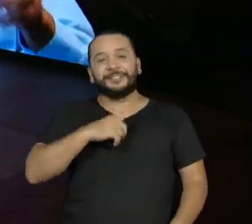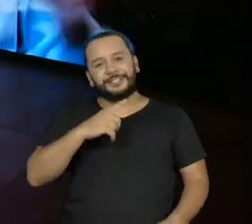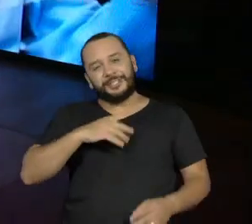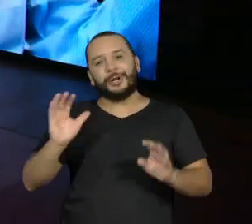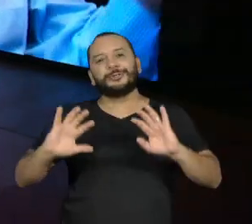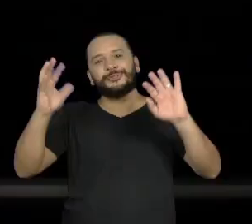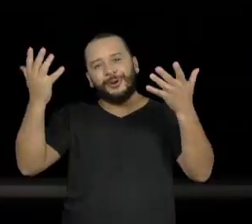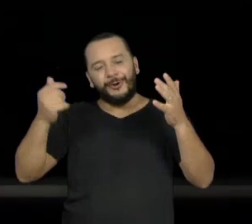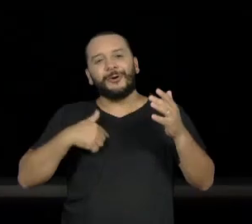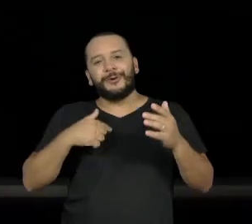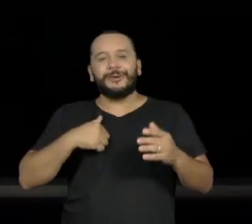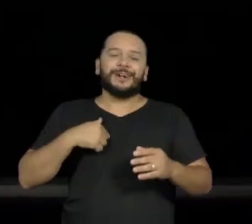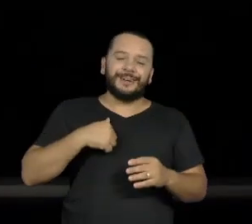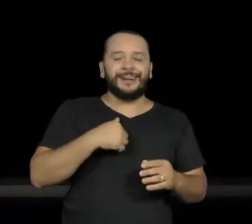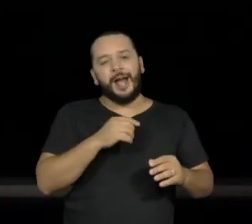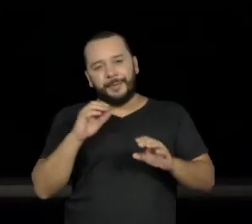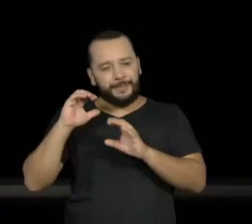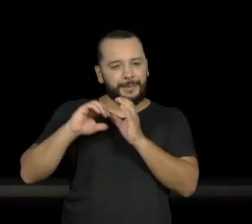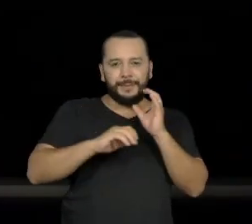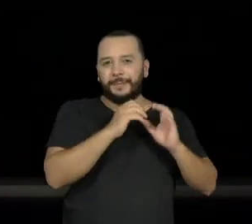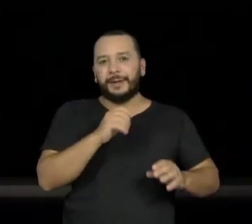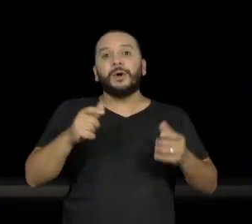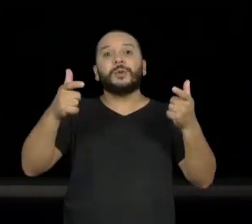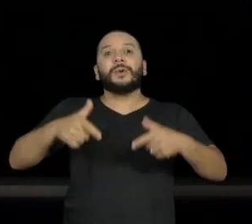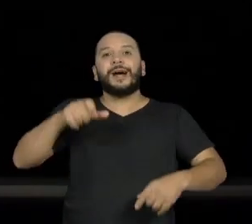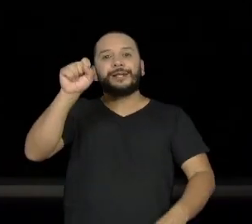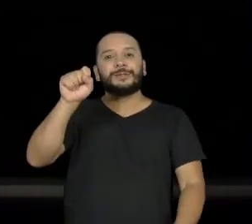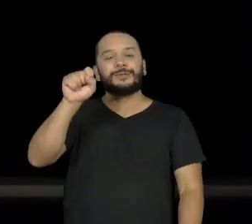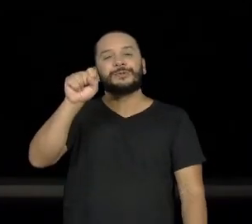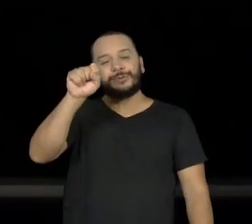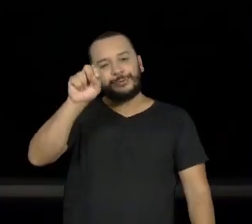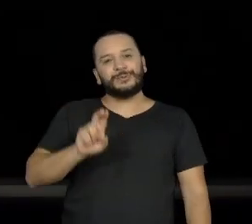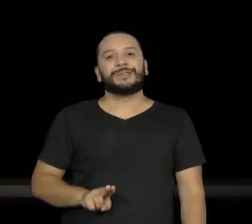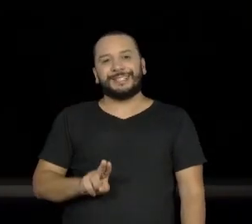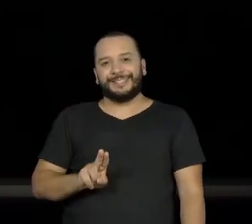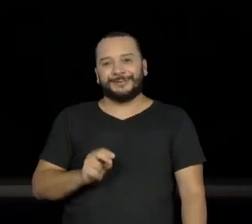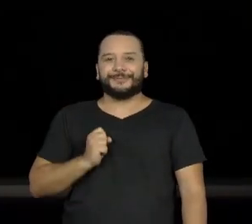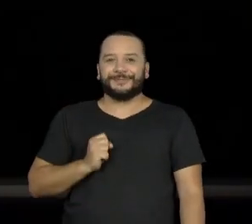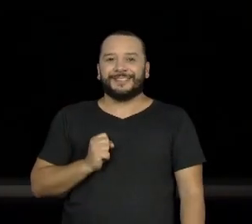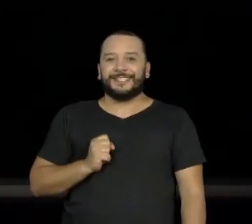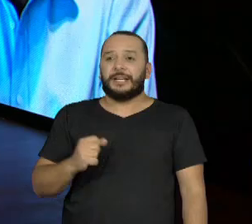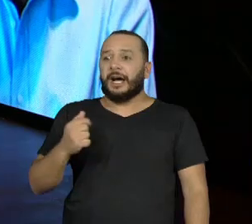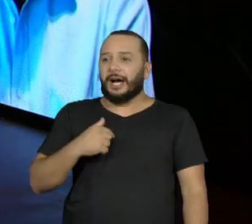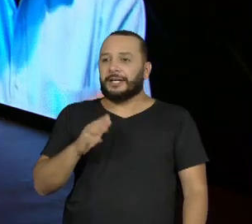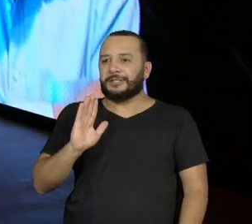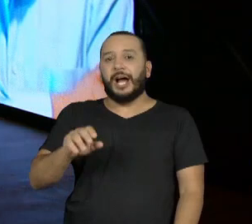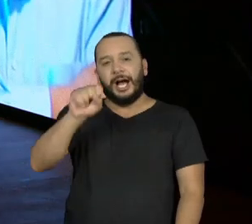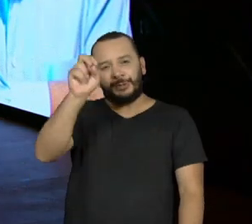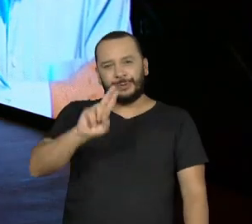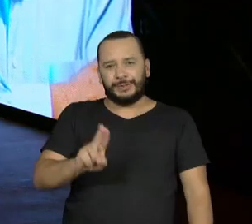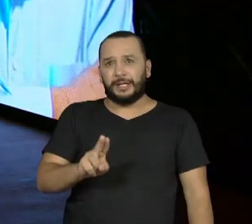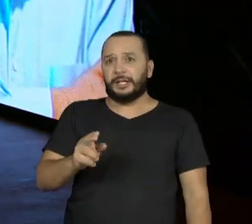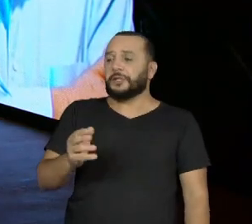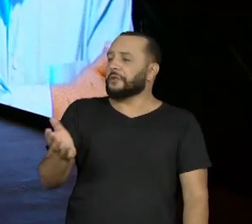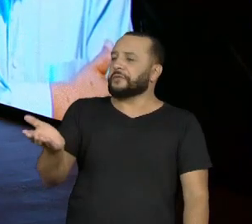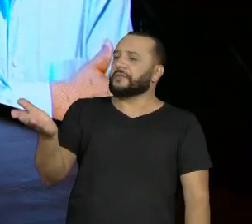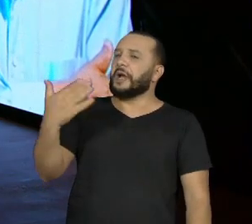de Suzano. Daqui a pouco me chamaram no palco lá. Maurício de